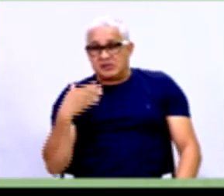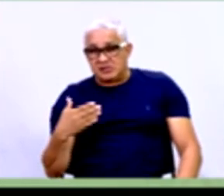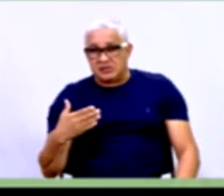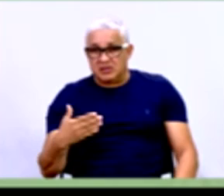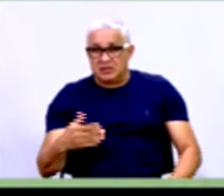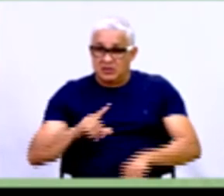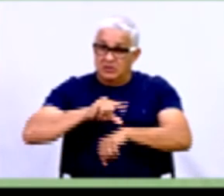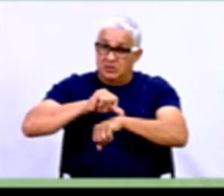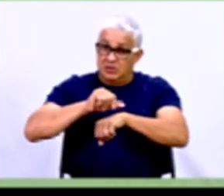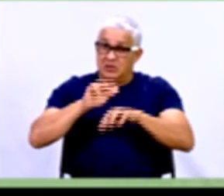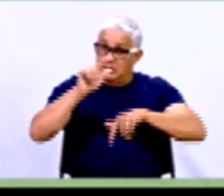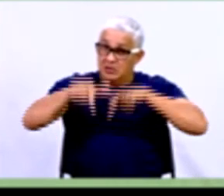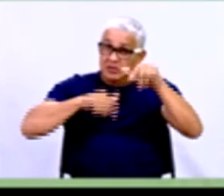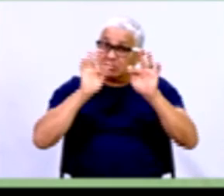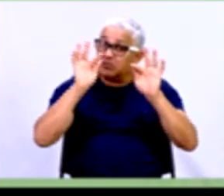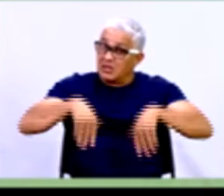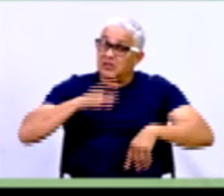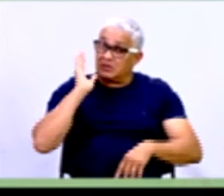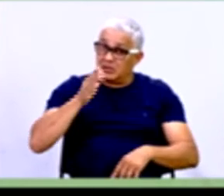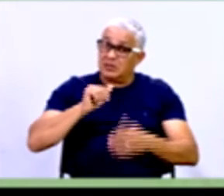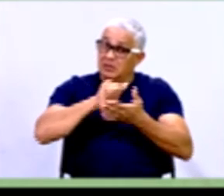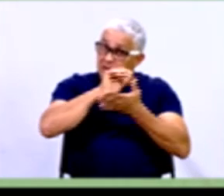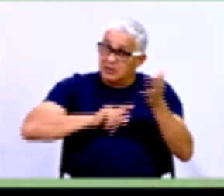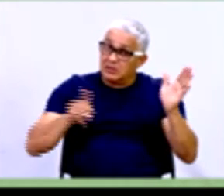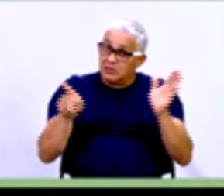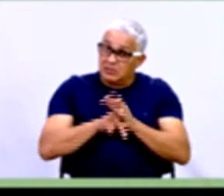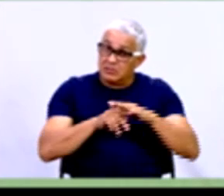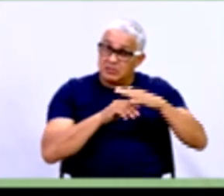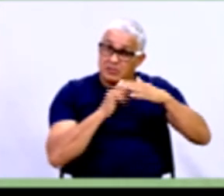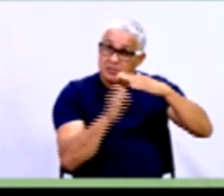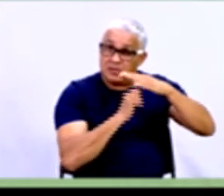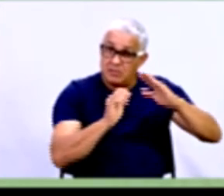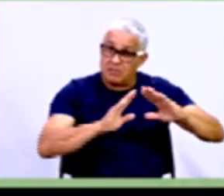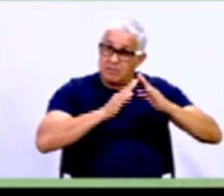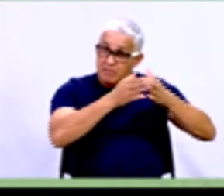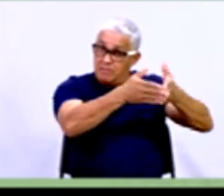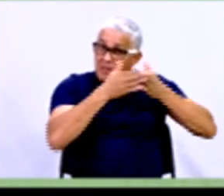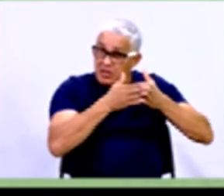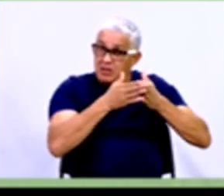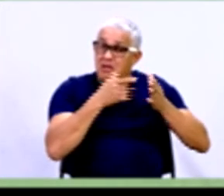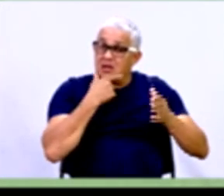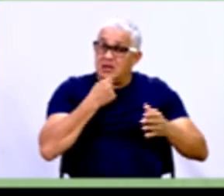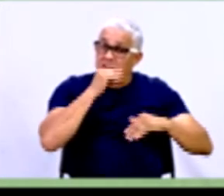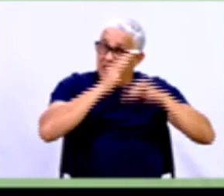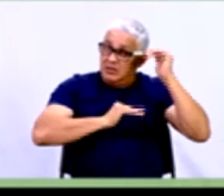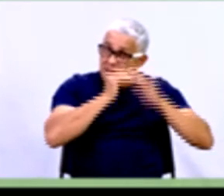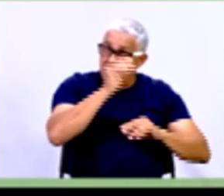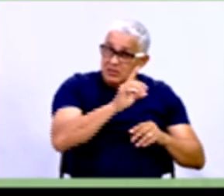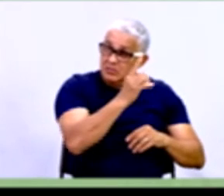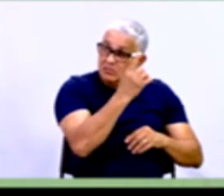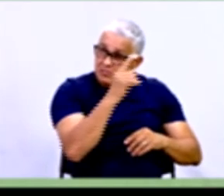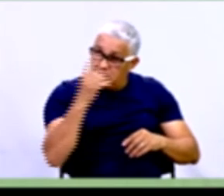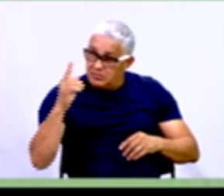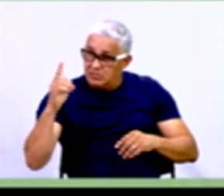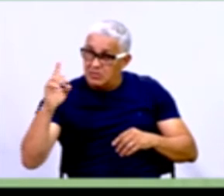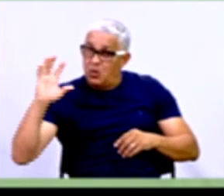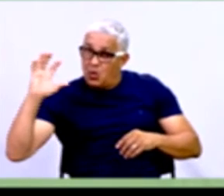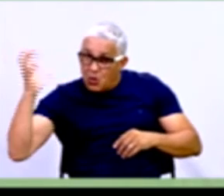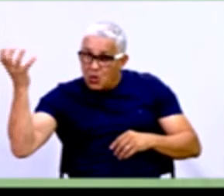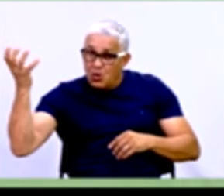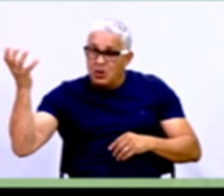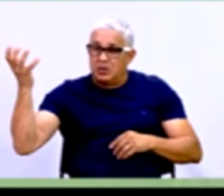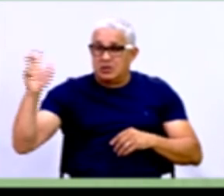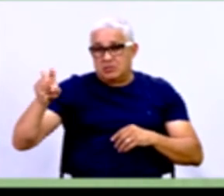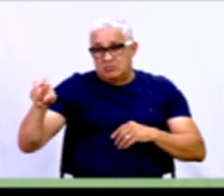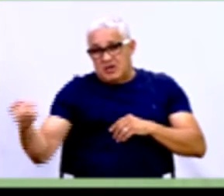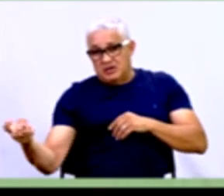ido realizar uma atividade a pedido da empresa. E nesse percurso, nesse momento, ele sofreu um acidente.